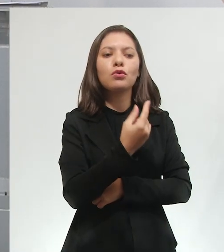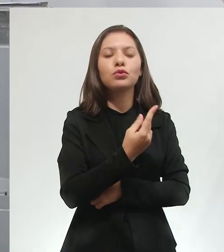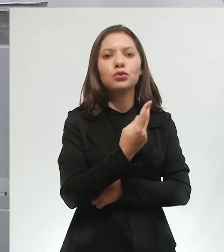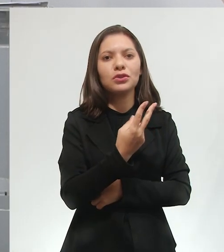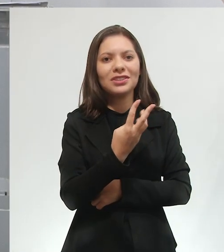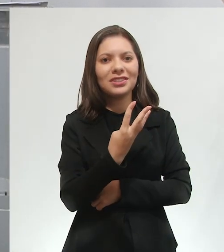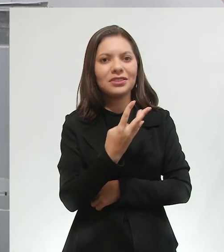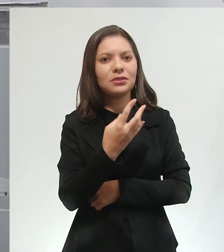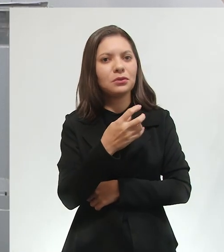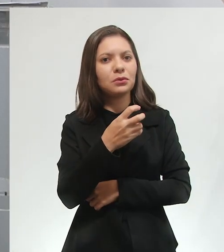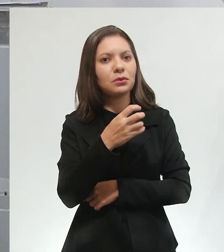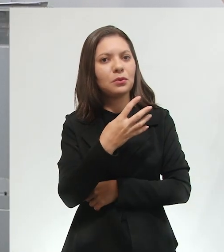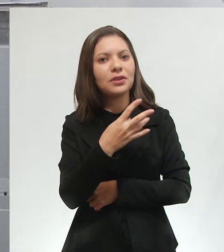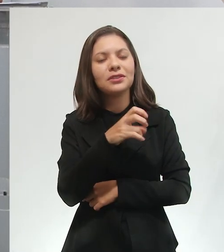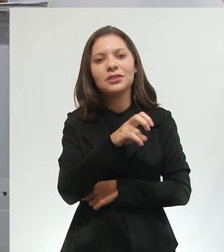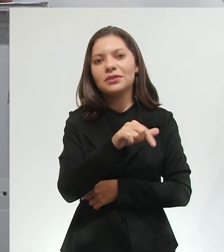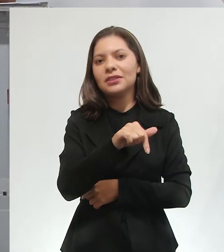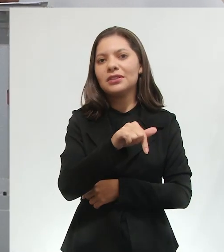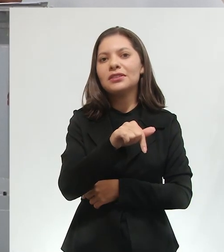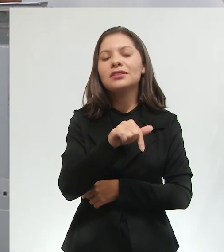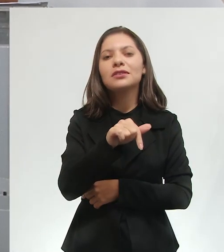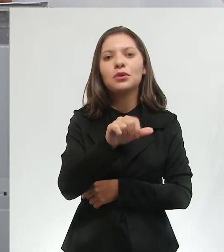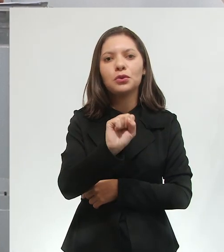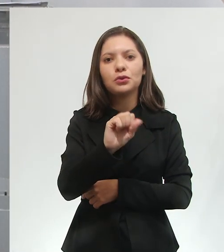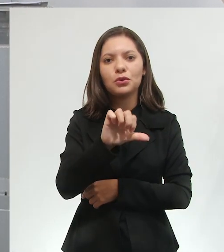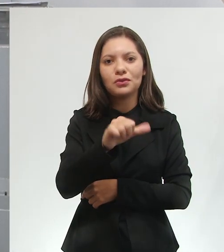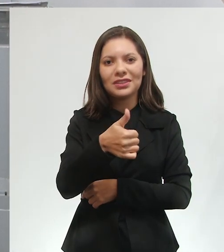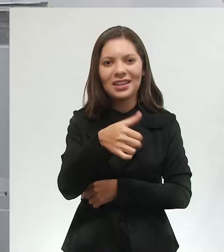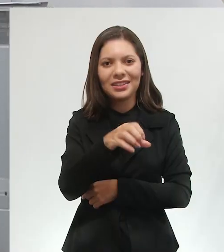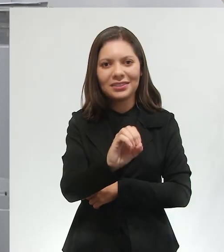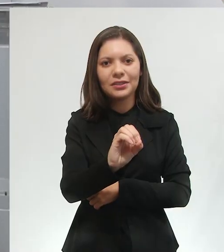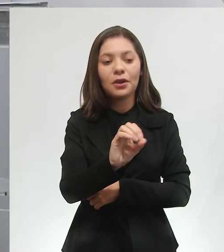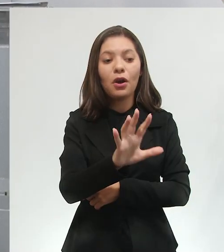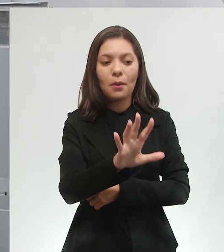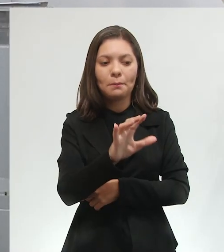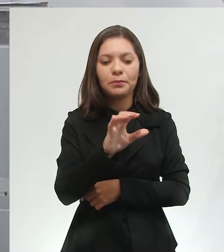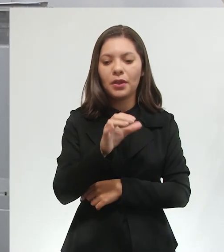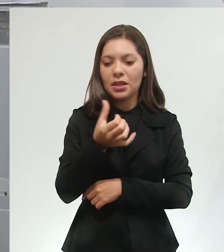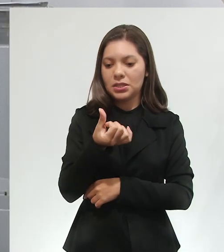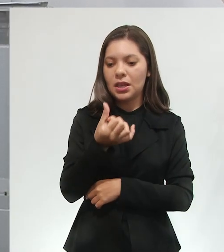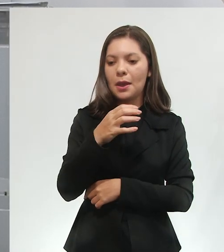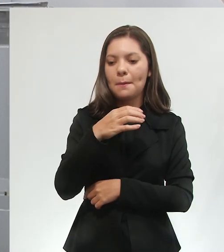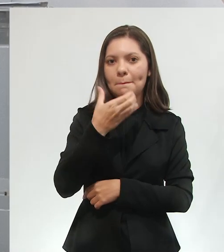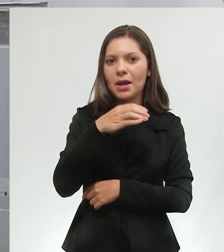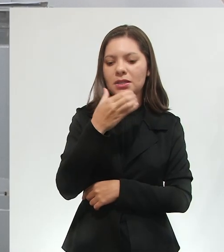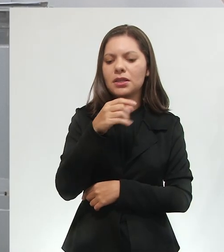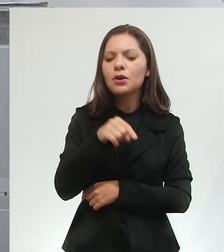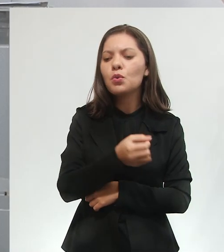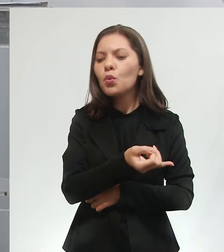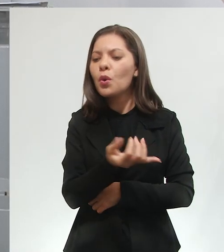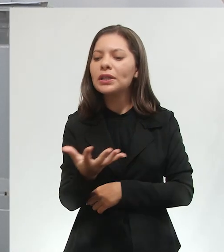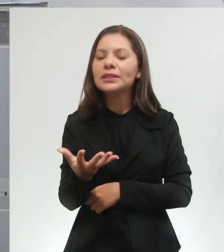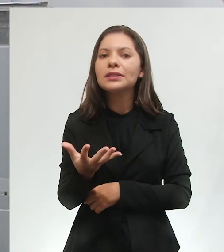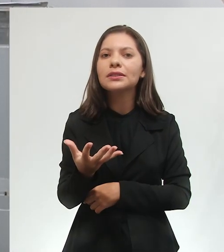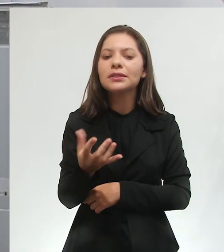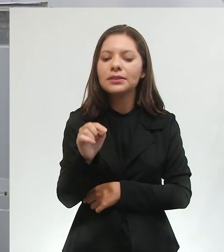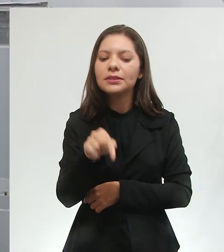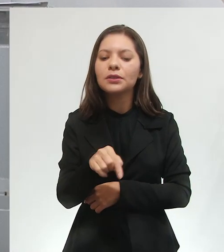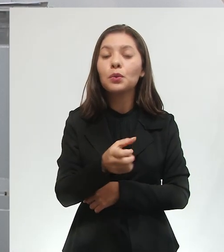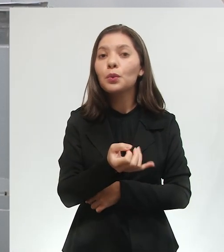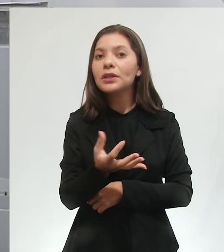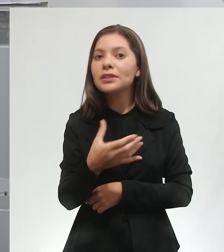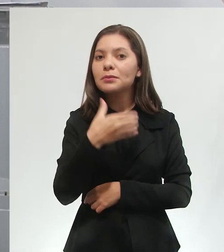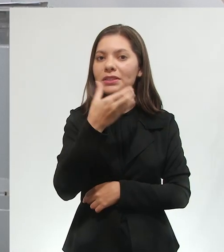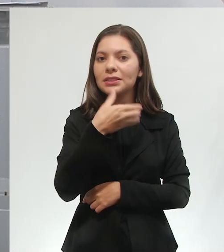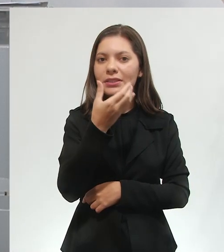8, 9, 10, e coloca 6 maçãs e diga assim, olha, quantas maçãs tem aqui? Ela recitou